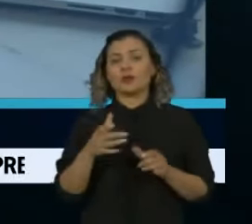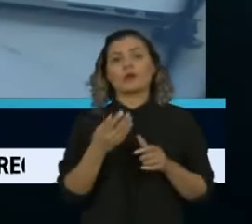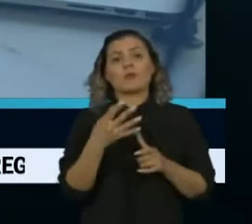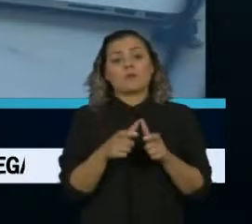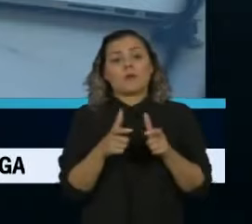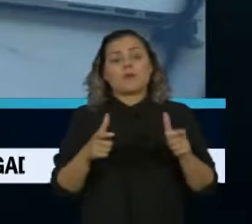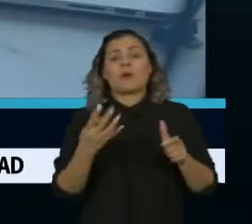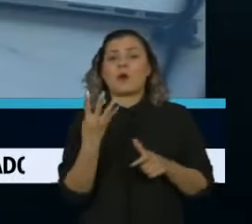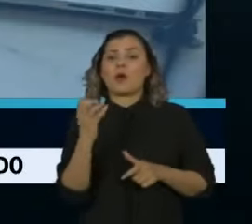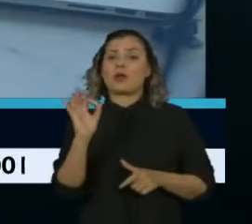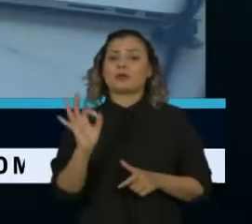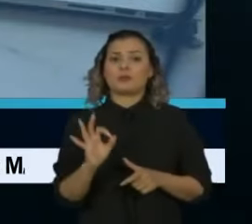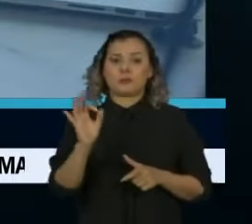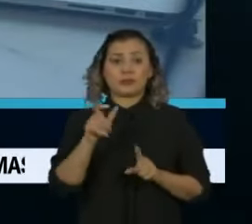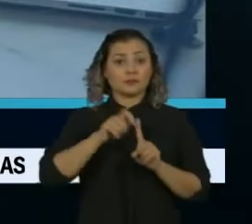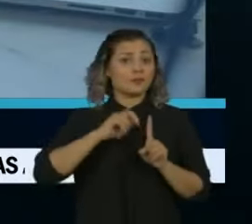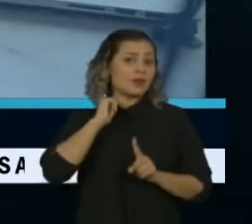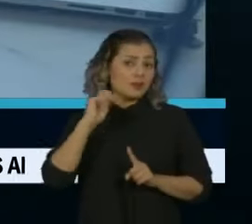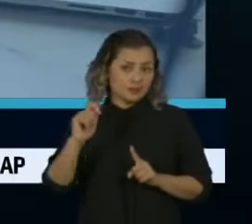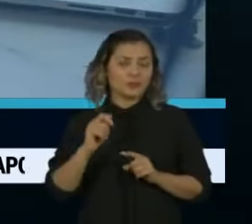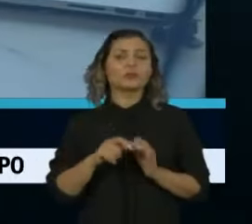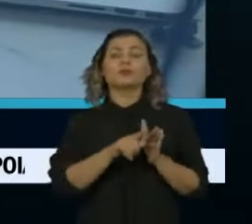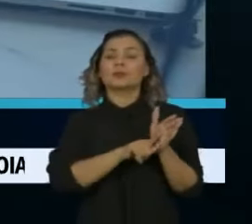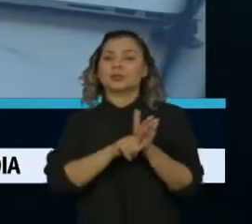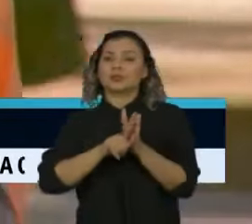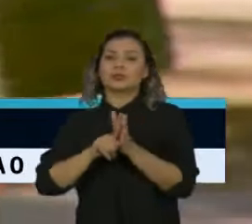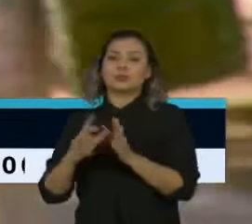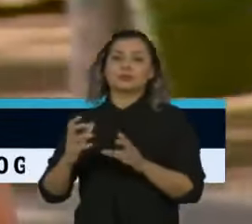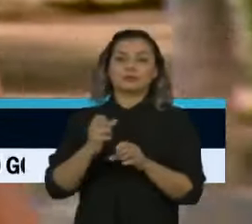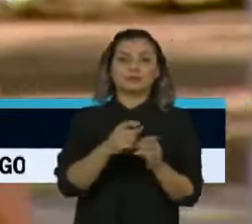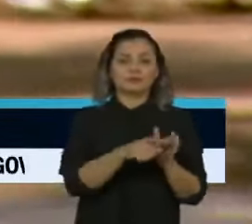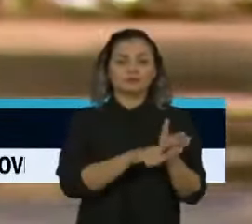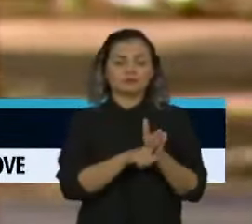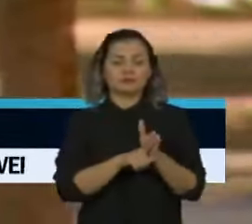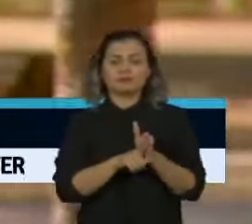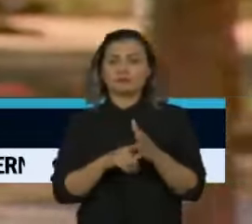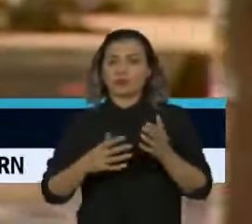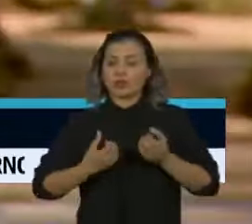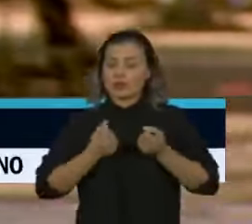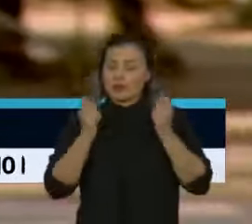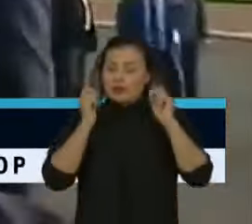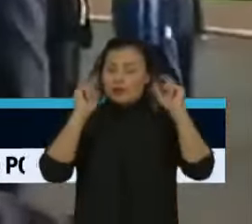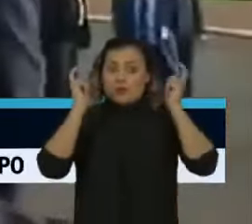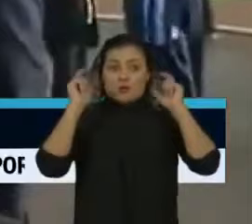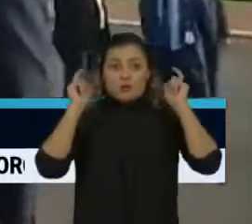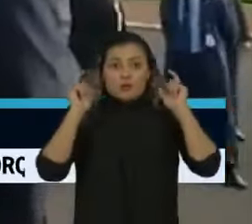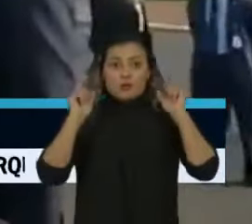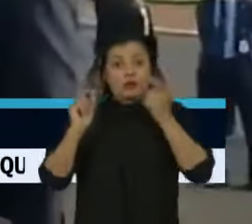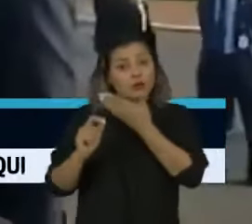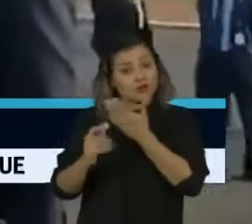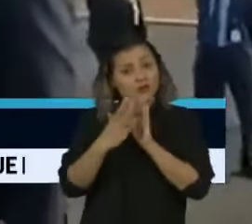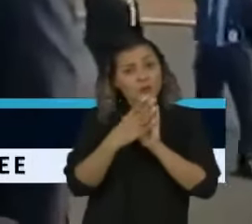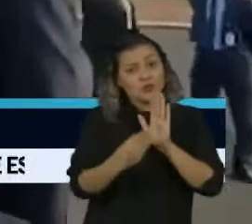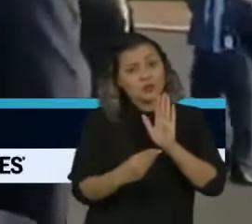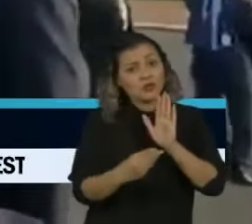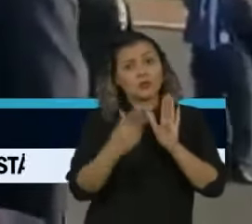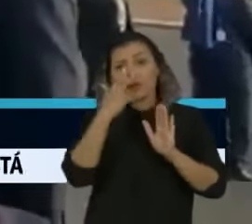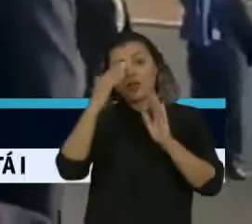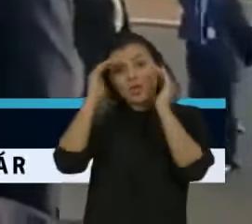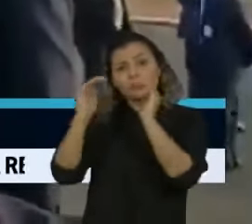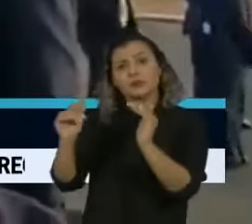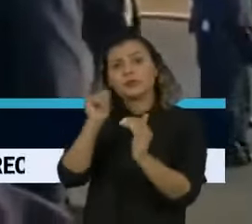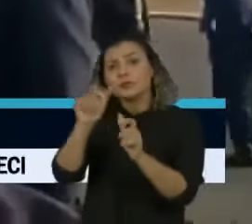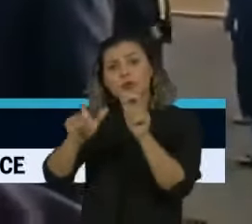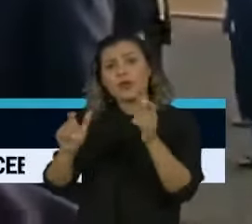40% só no mês de abril, data da última atualização. Por isso choca quando quem deveria dar o exemplo não respeita